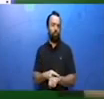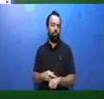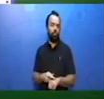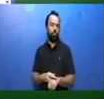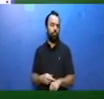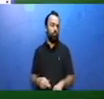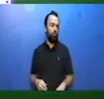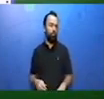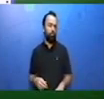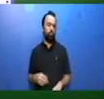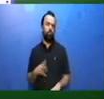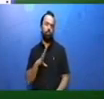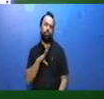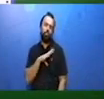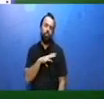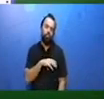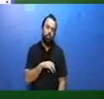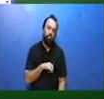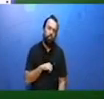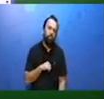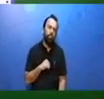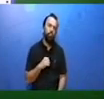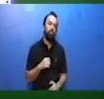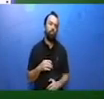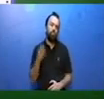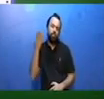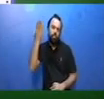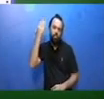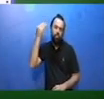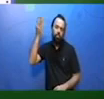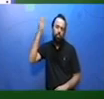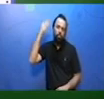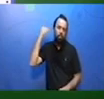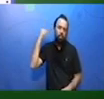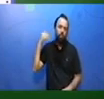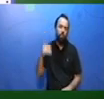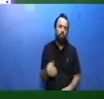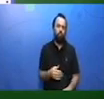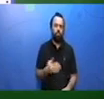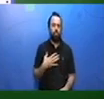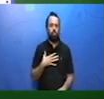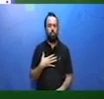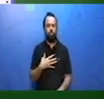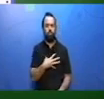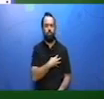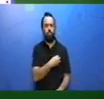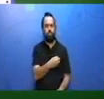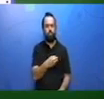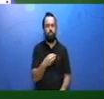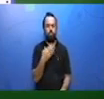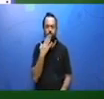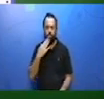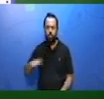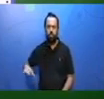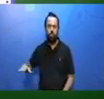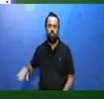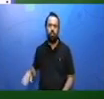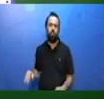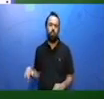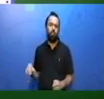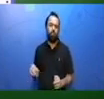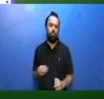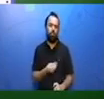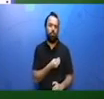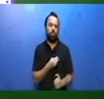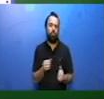Quanta saudade eu tenho desse tempo da Avenida Angélica, quando os meus filhos eram crianças e vivíamos todos juntinhos